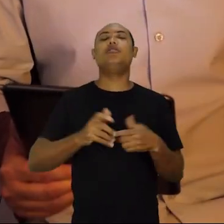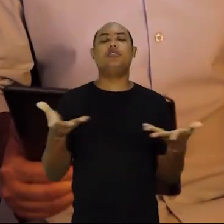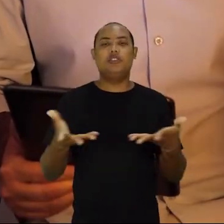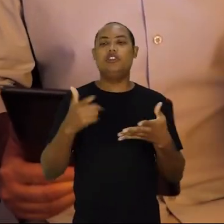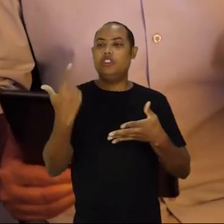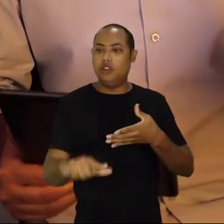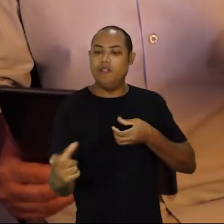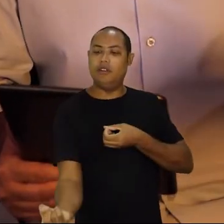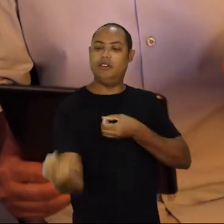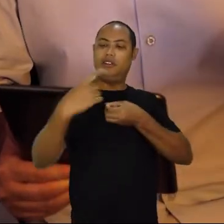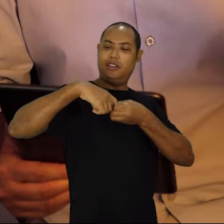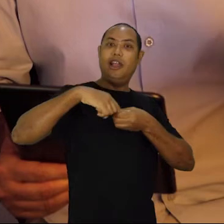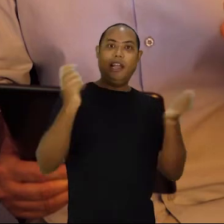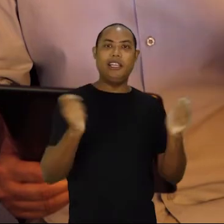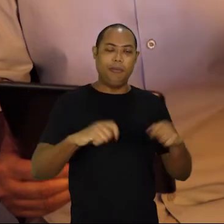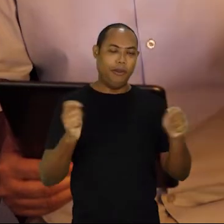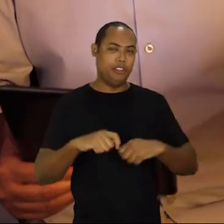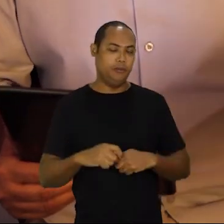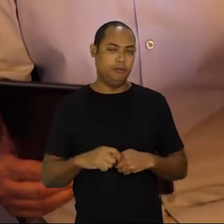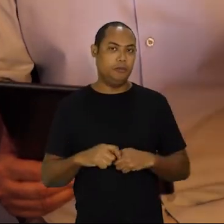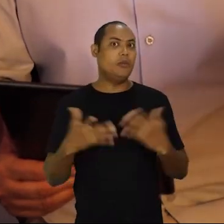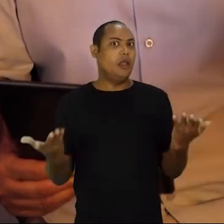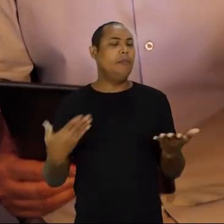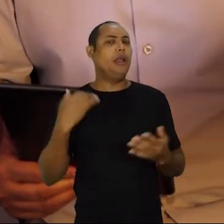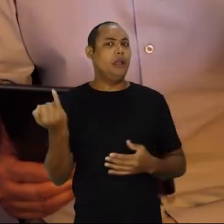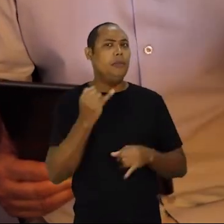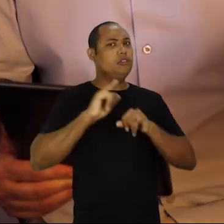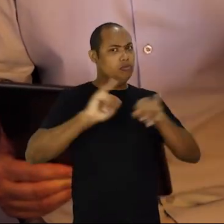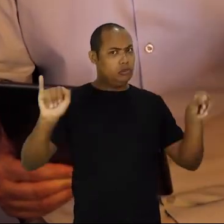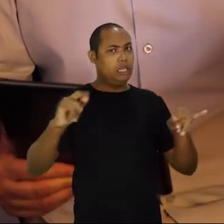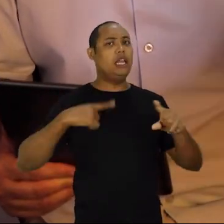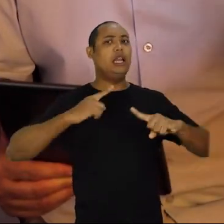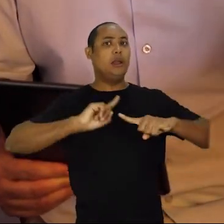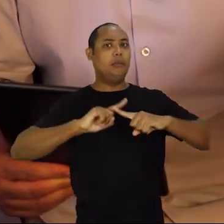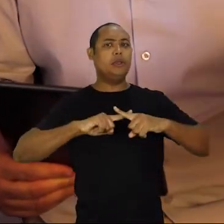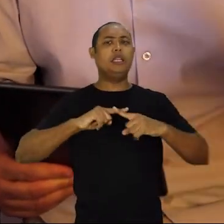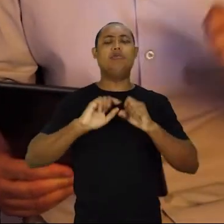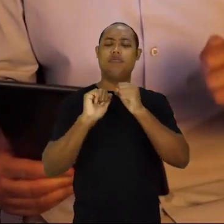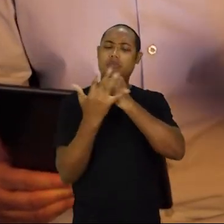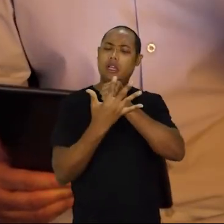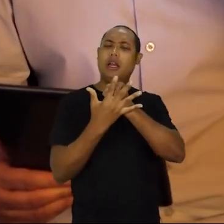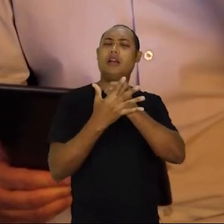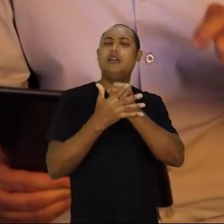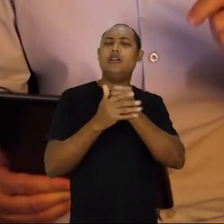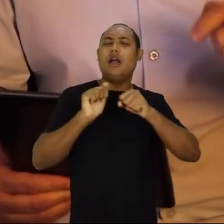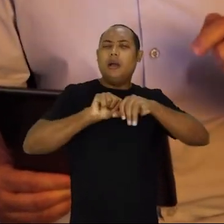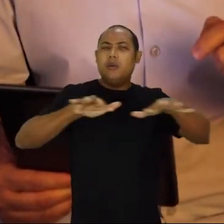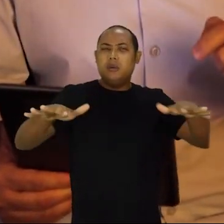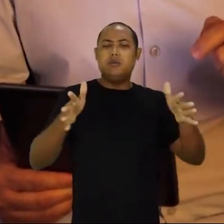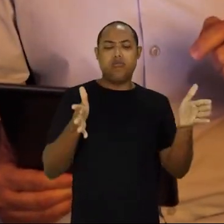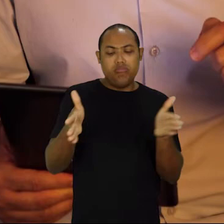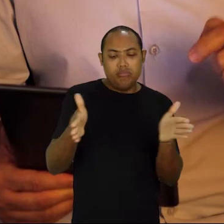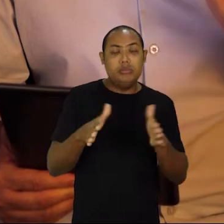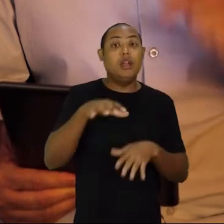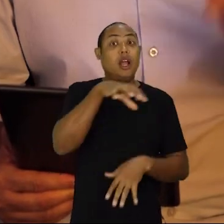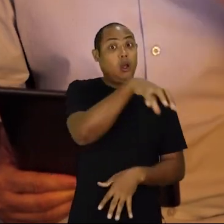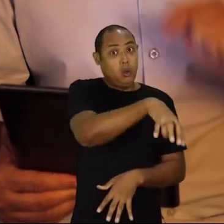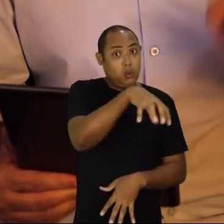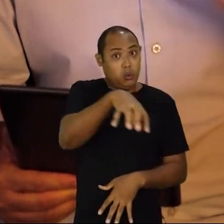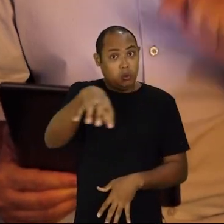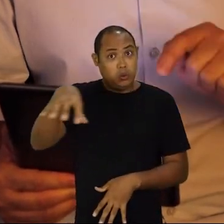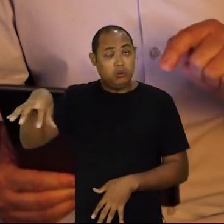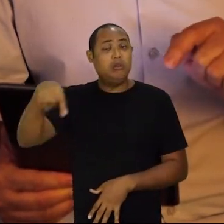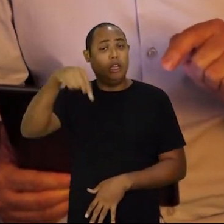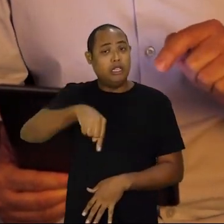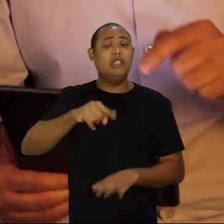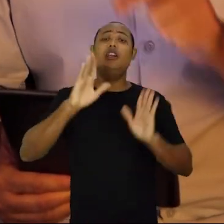totalidade. E agora entendemos que temos condições de promover um retorno seguro. É importante dizer que mesmo